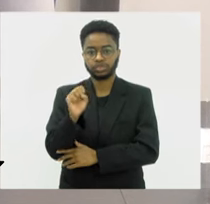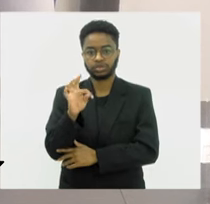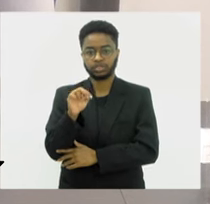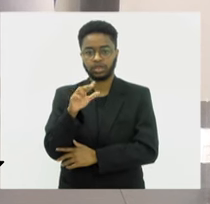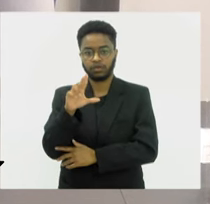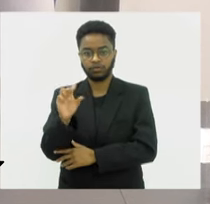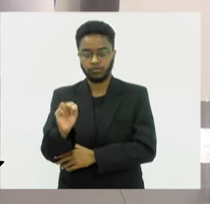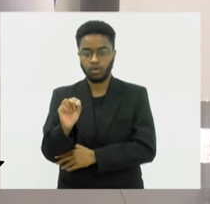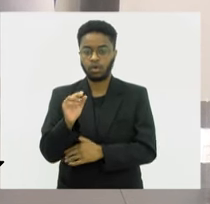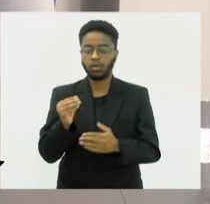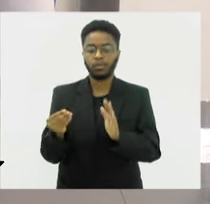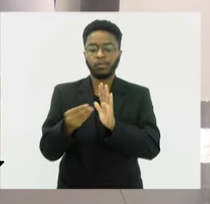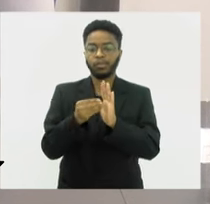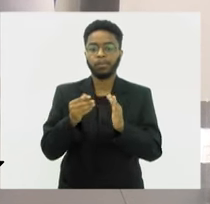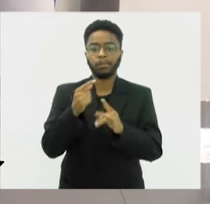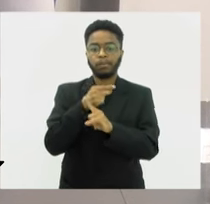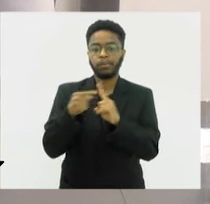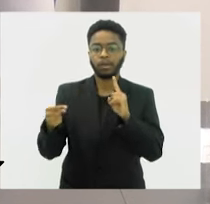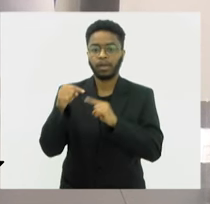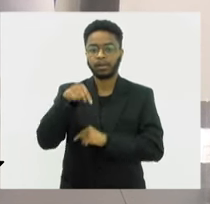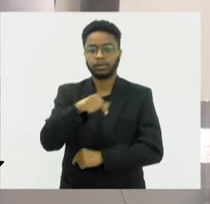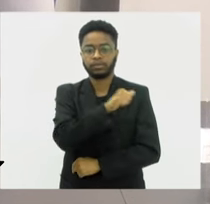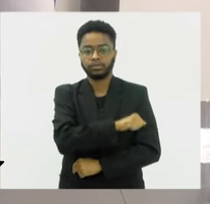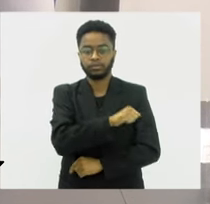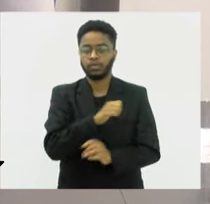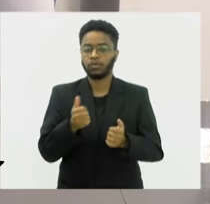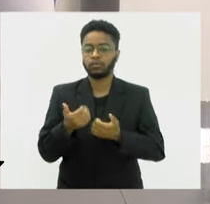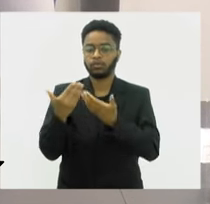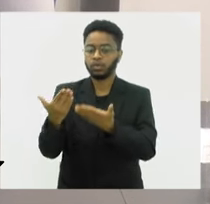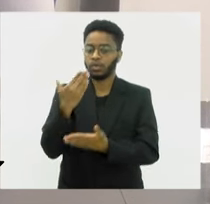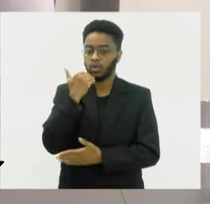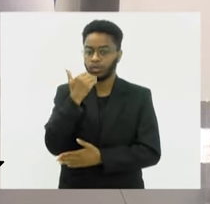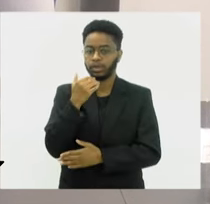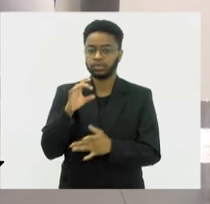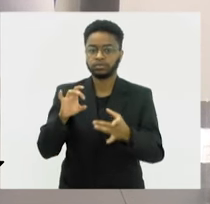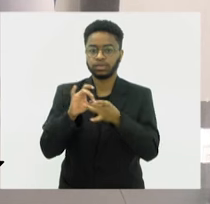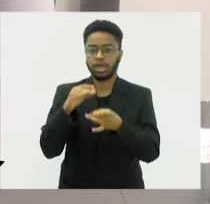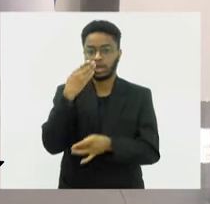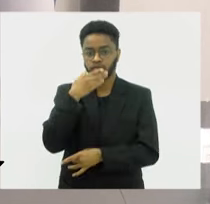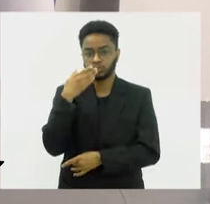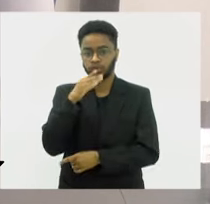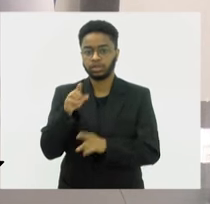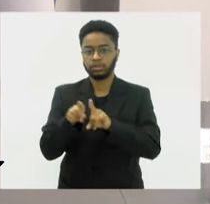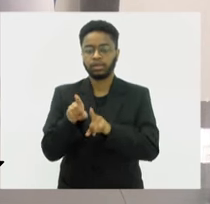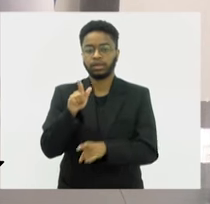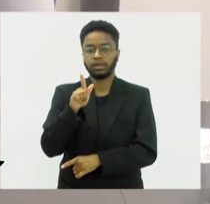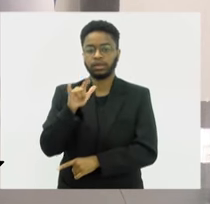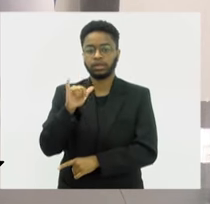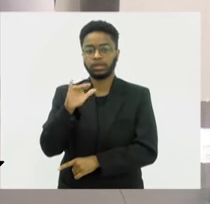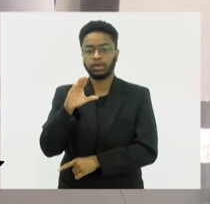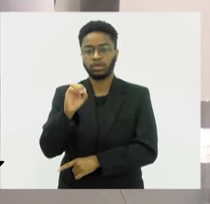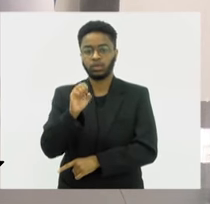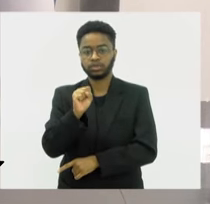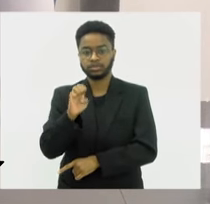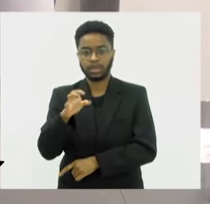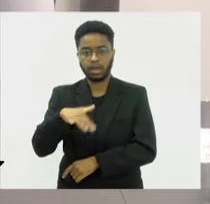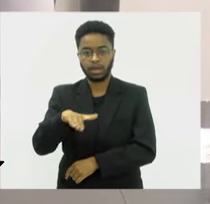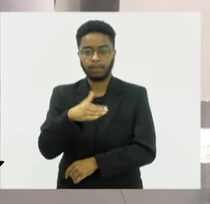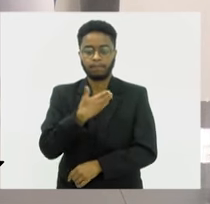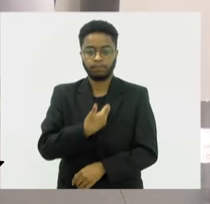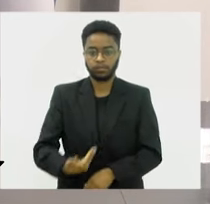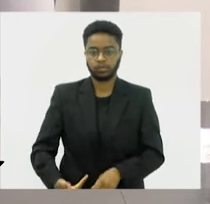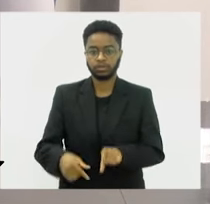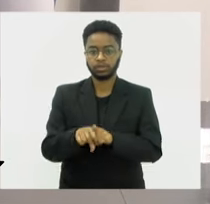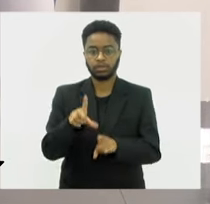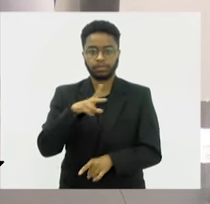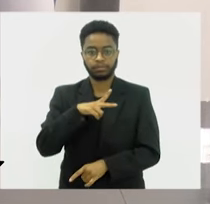fica proibido no estado do Rio de Janeiro o fornecimento de alimentos com açúcar, glicose, nas instituições públicas e privadas de educação